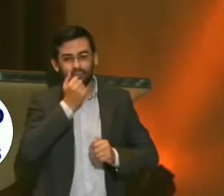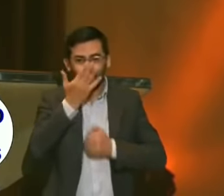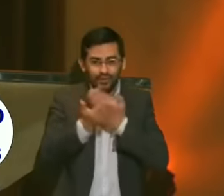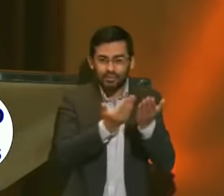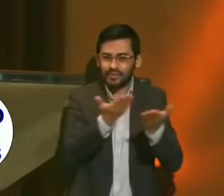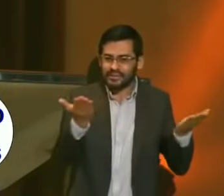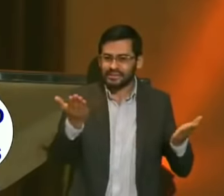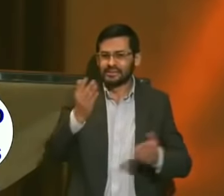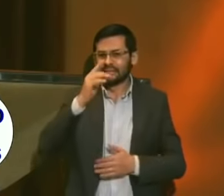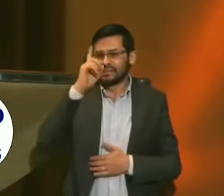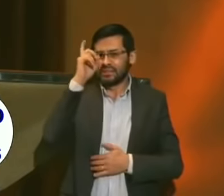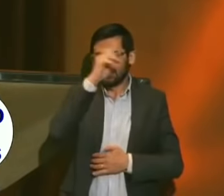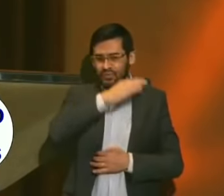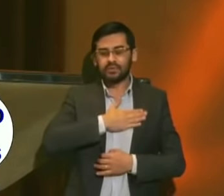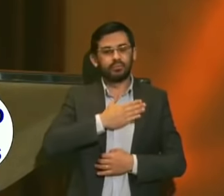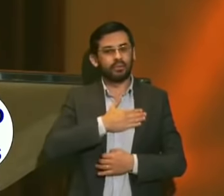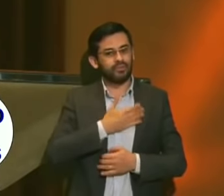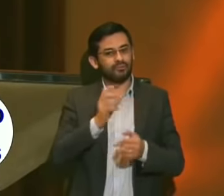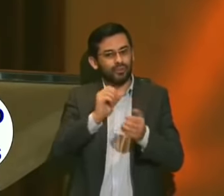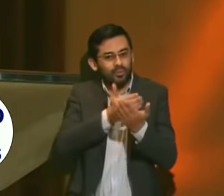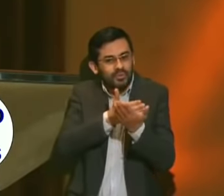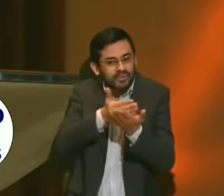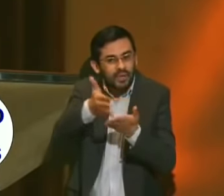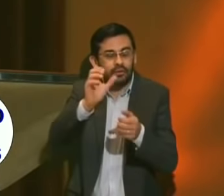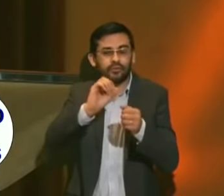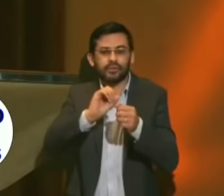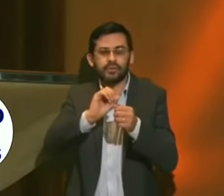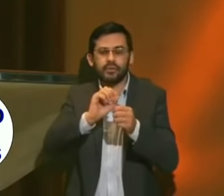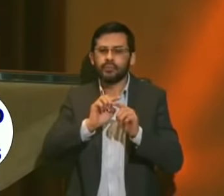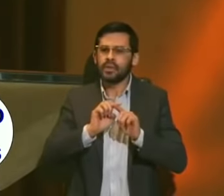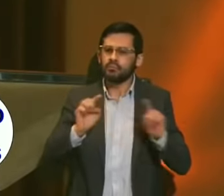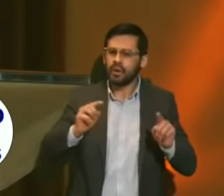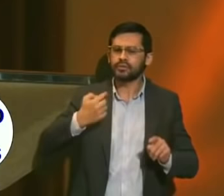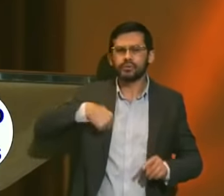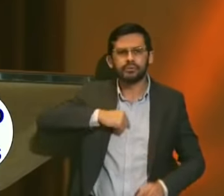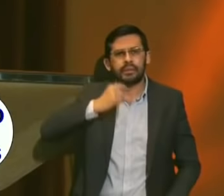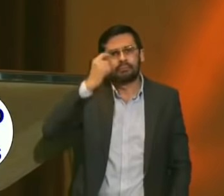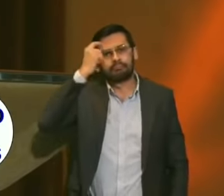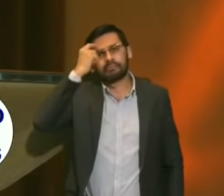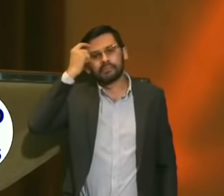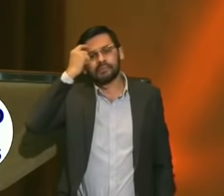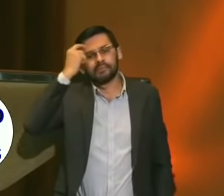luta interior. E quando a gente pensa nisso, a gente fica